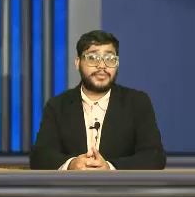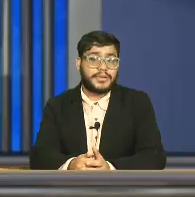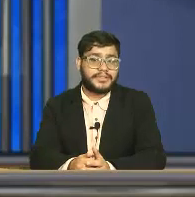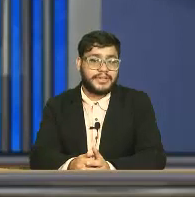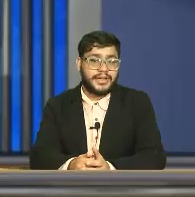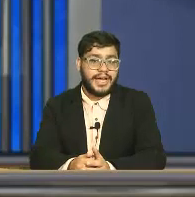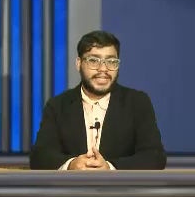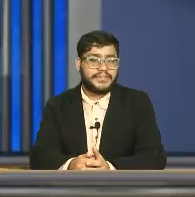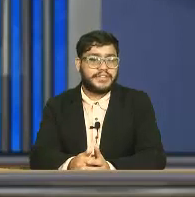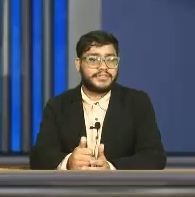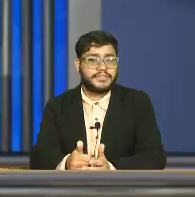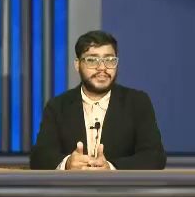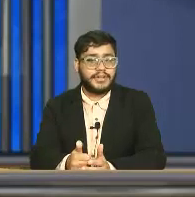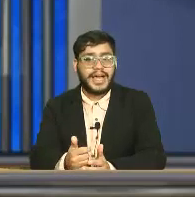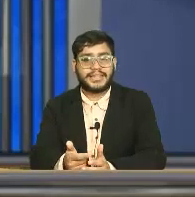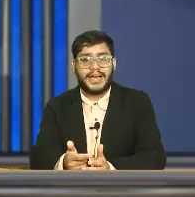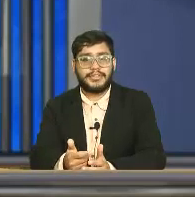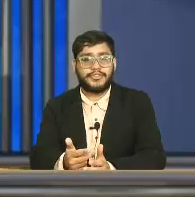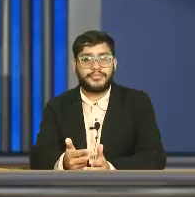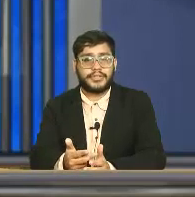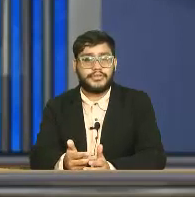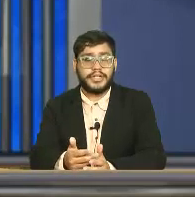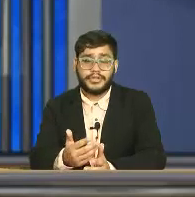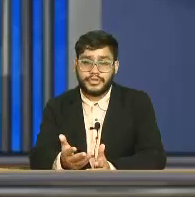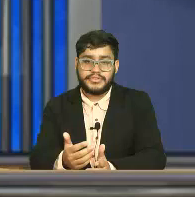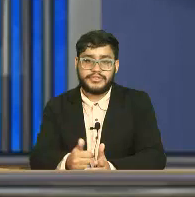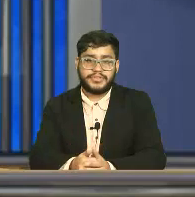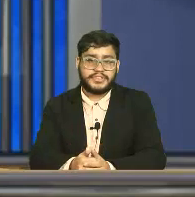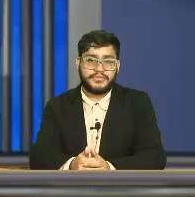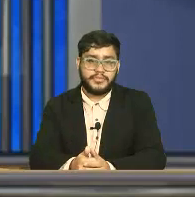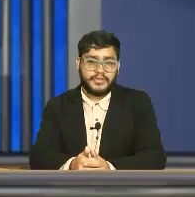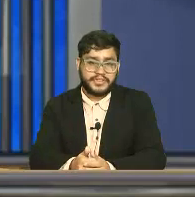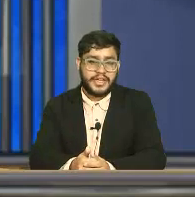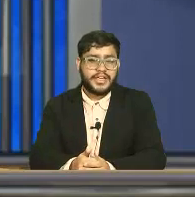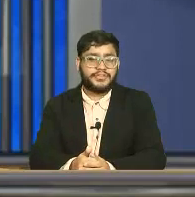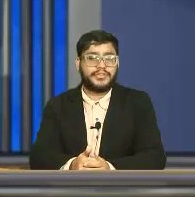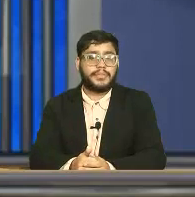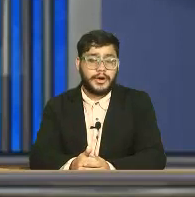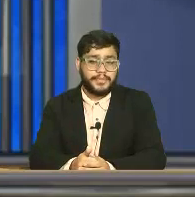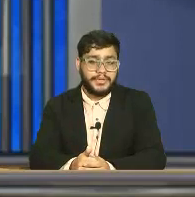grade de programação, através do seu celular, tablet, computador e todos os dispositivos